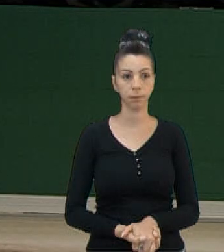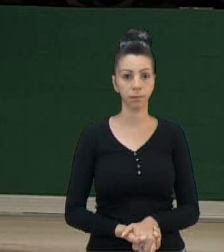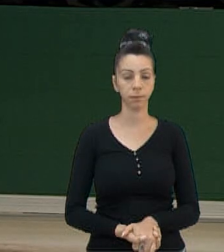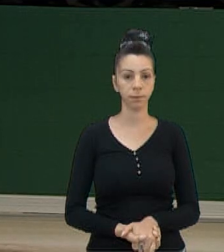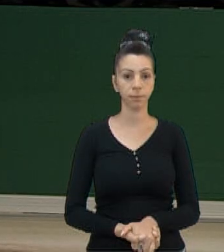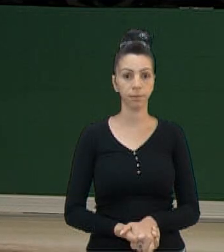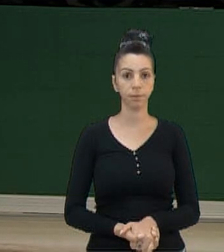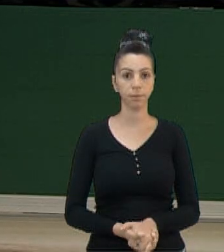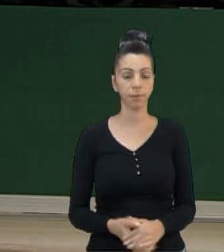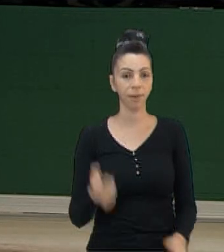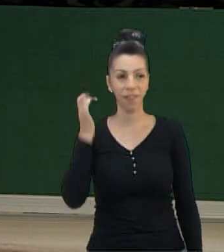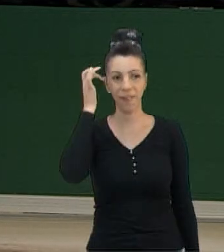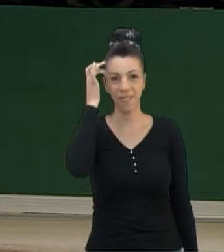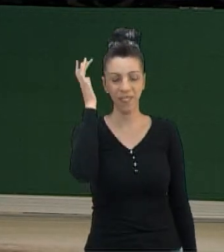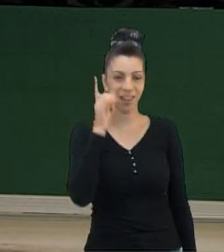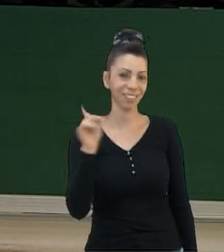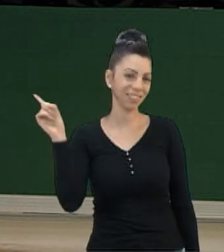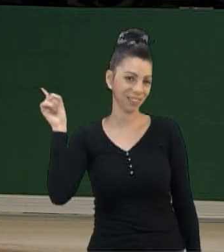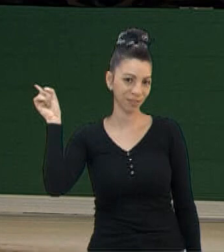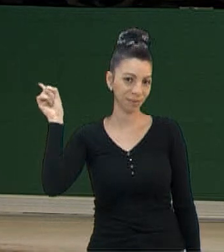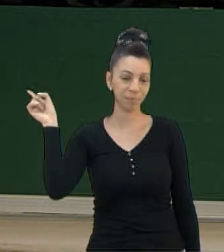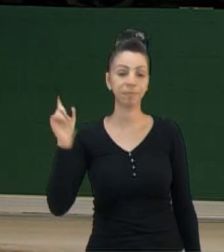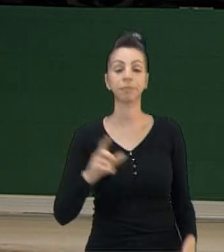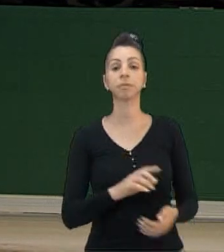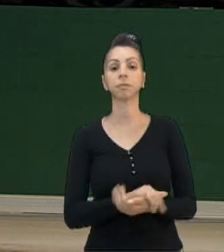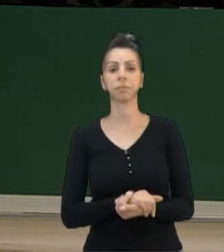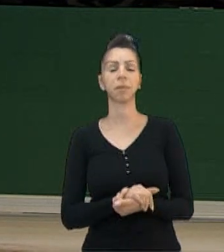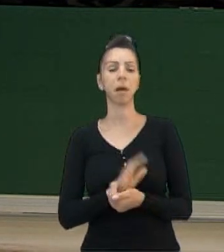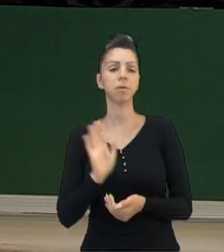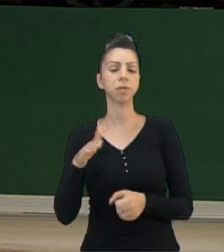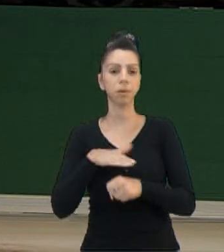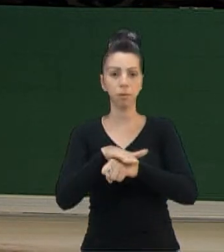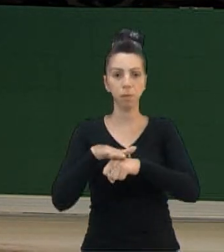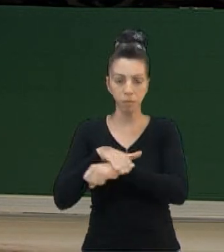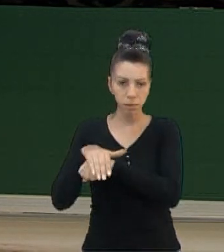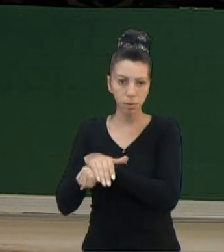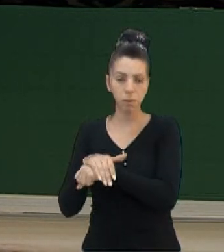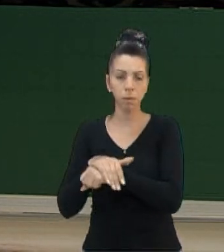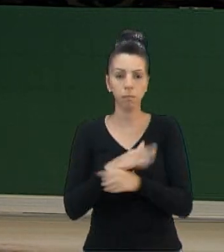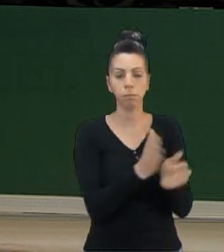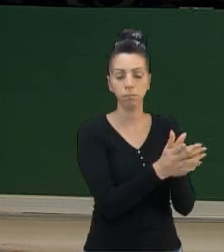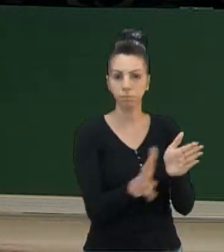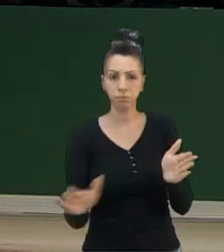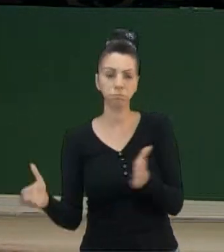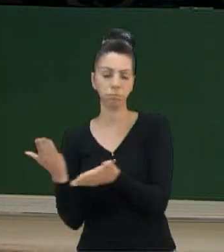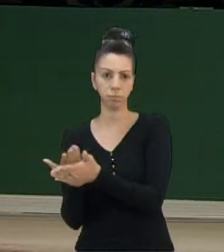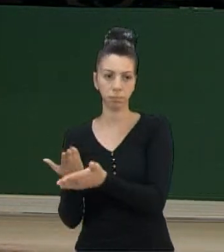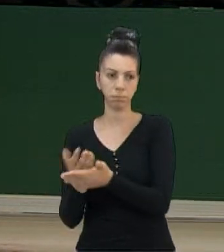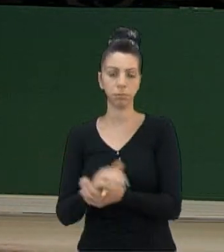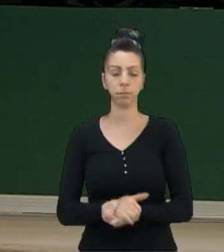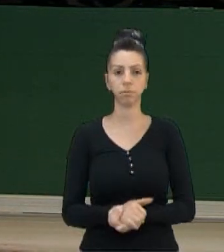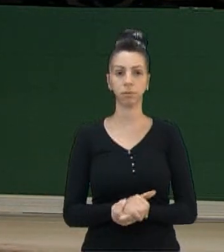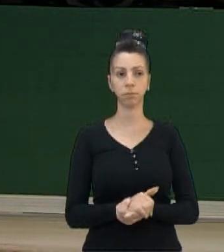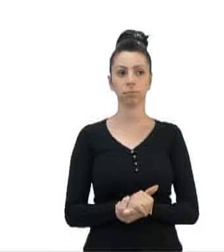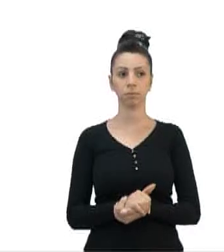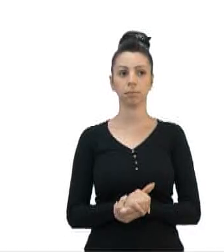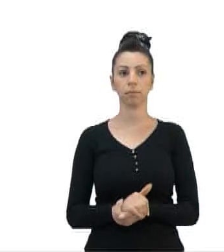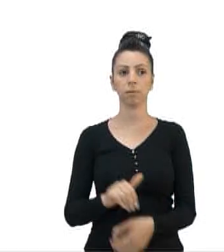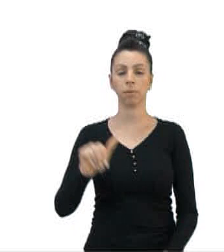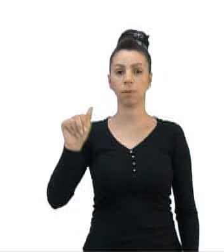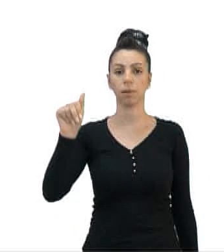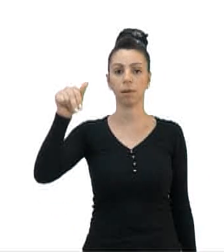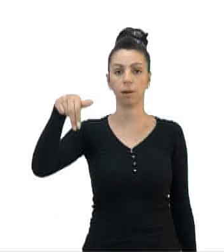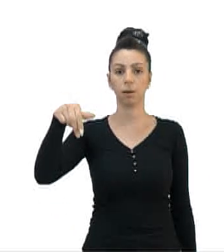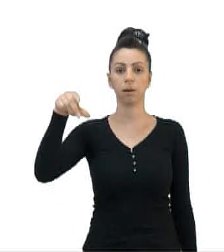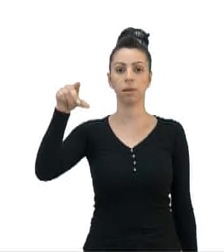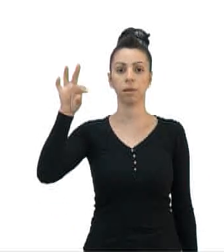Tá fácil, né, pessoal? Essa daqui a gente já tinha comentado um pouquinho durante a aula. Então eu coloquei antítese porque você tem